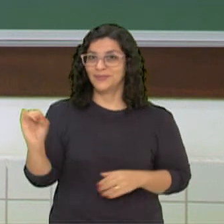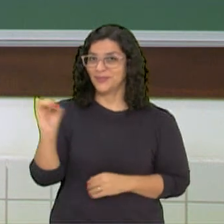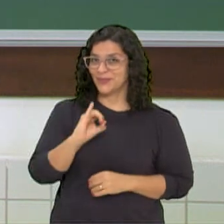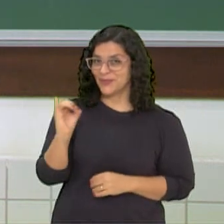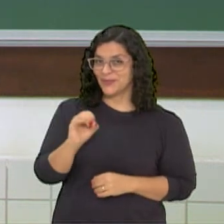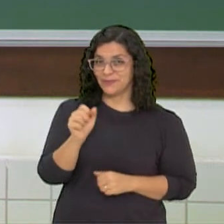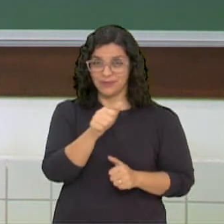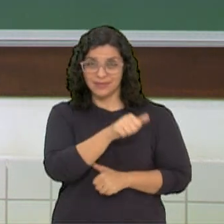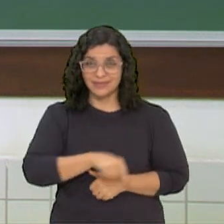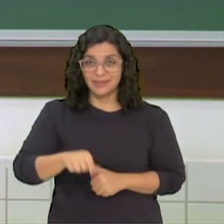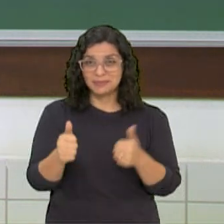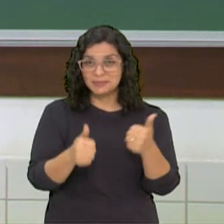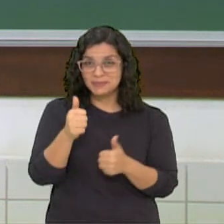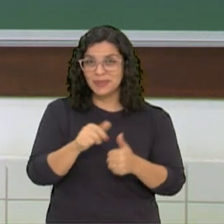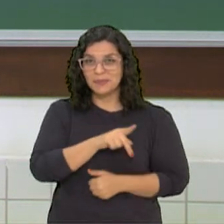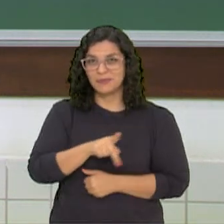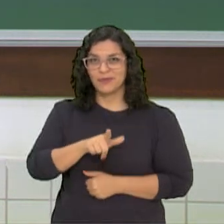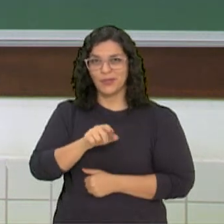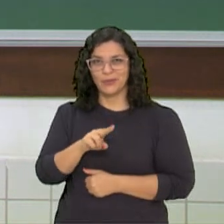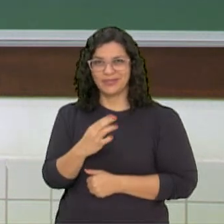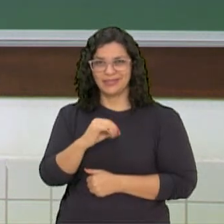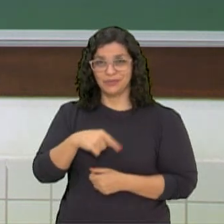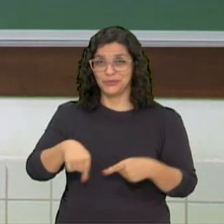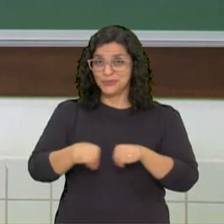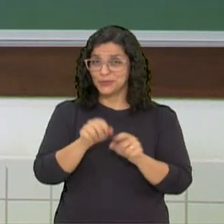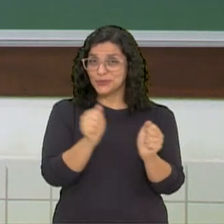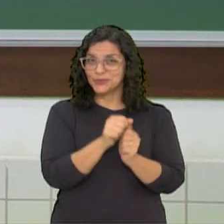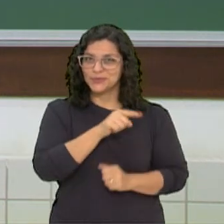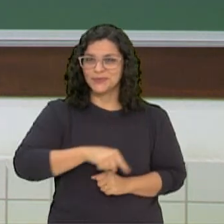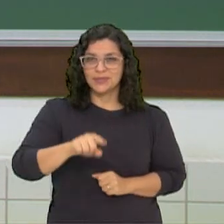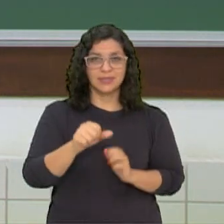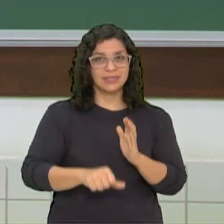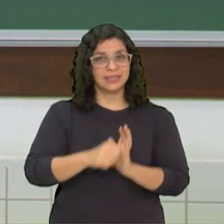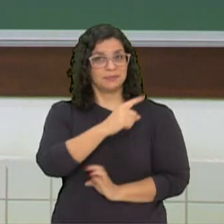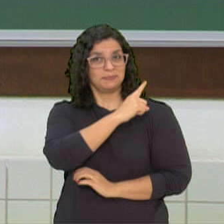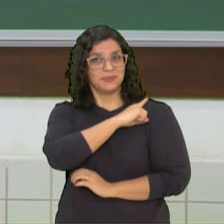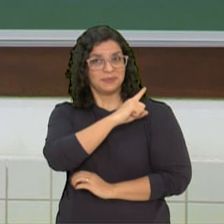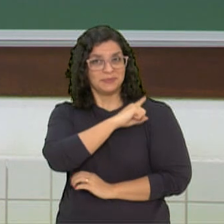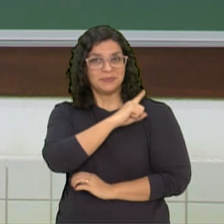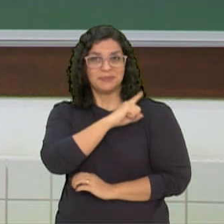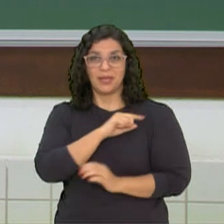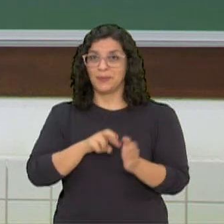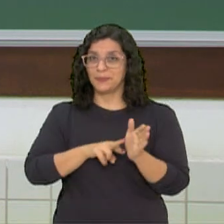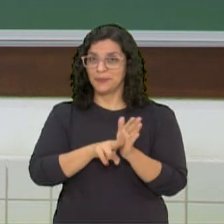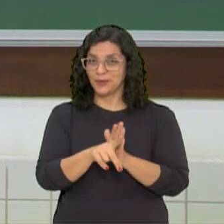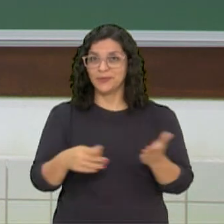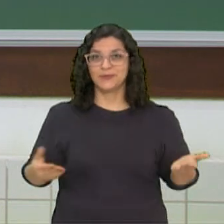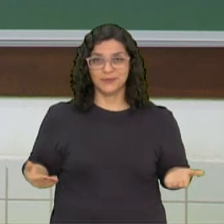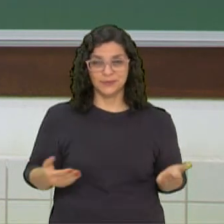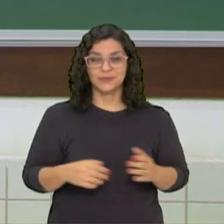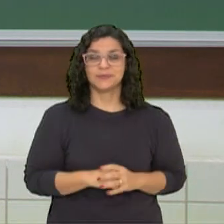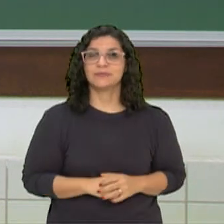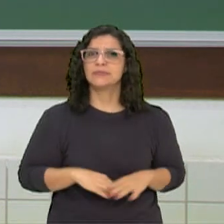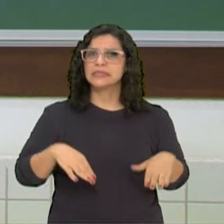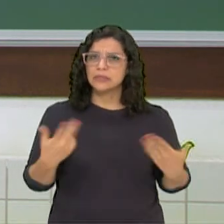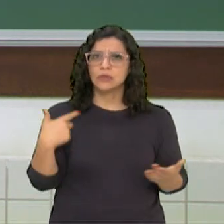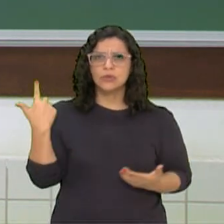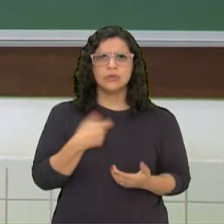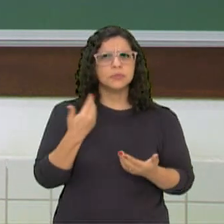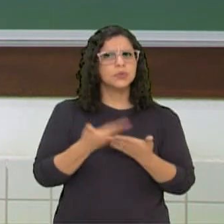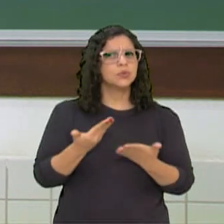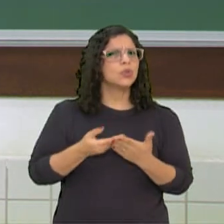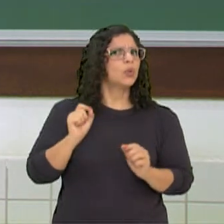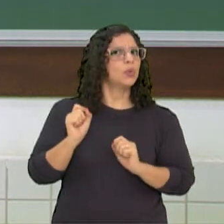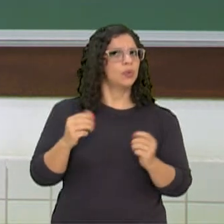Olá pessoal, beleza? Professor Luciano mais uma vez com vocês, primeira série ensino médio, biologia. E aí, gente, nós vamos